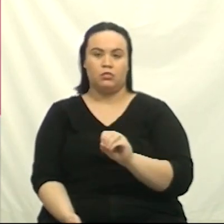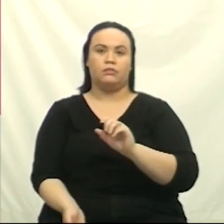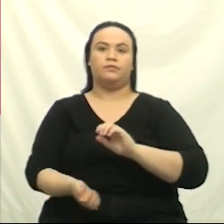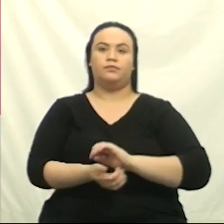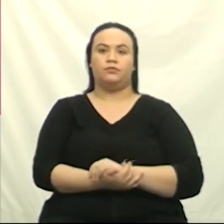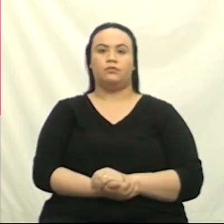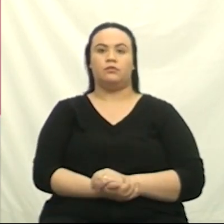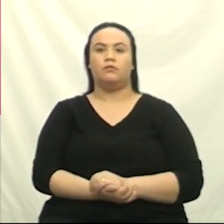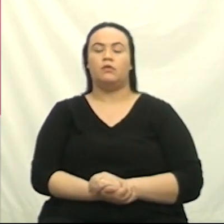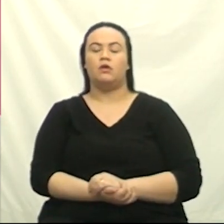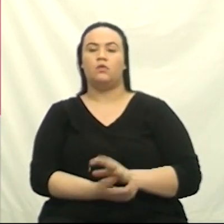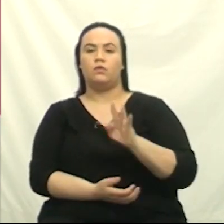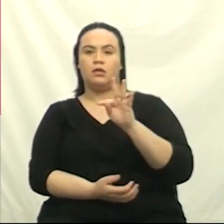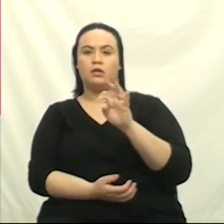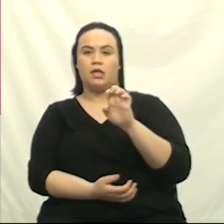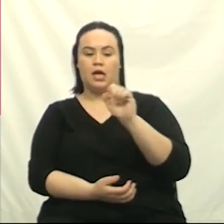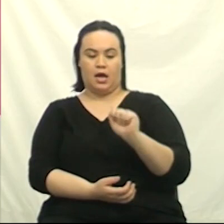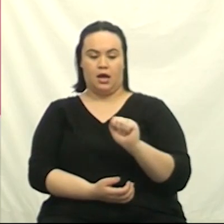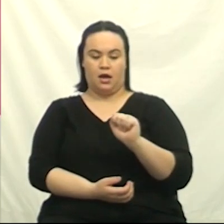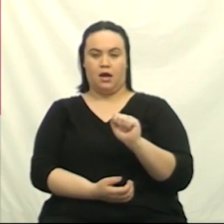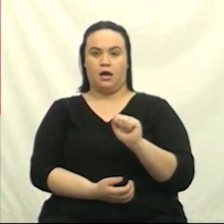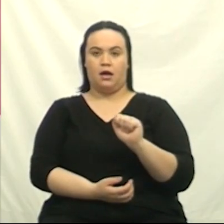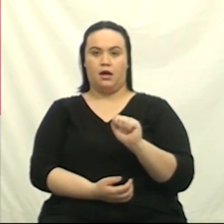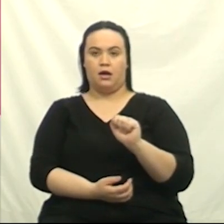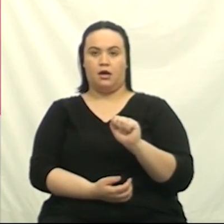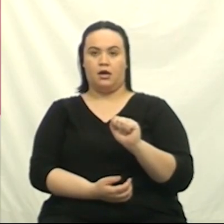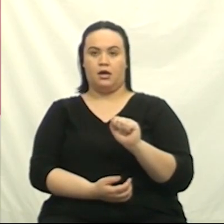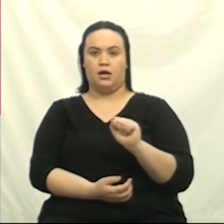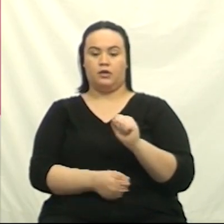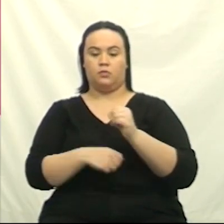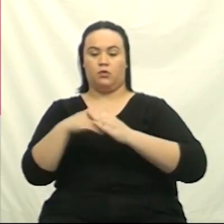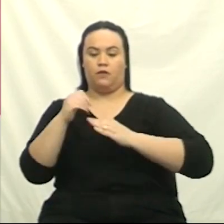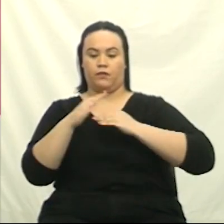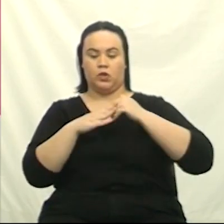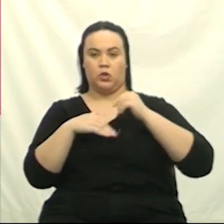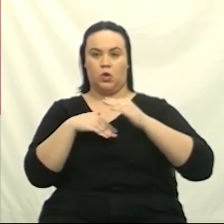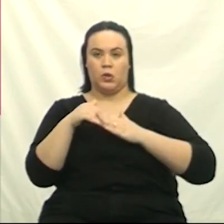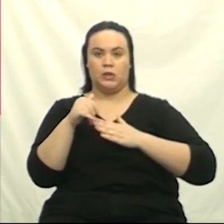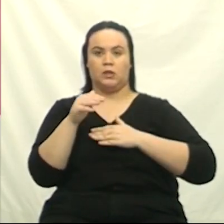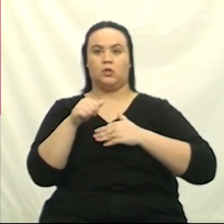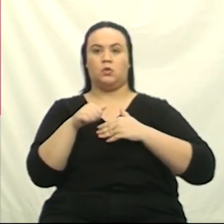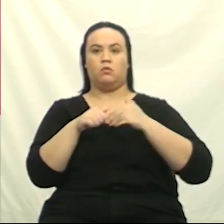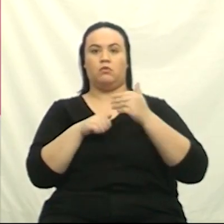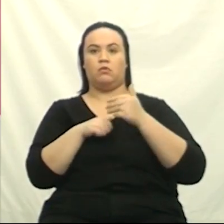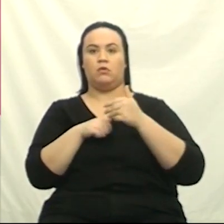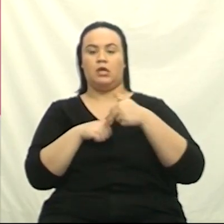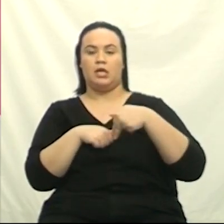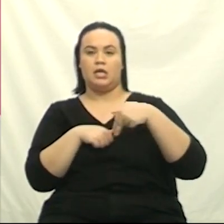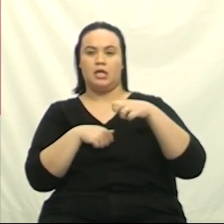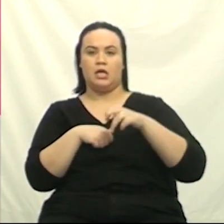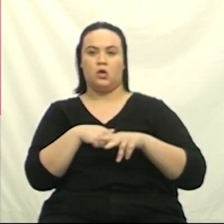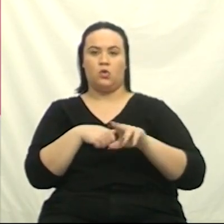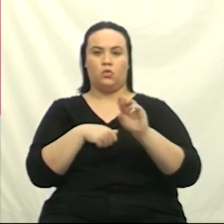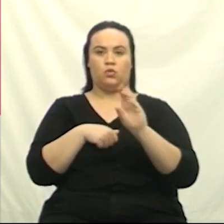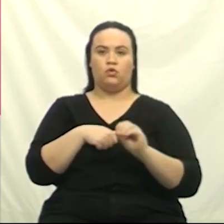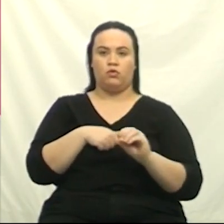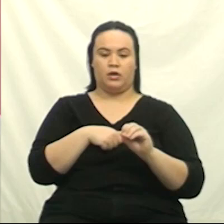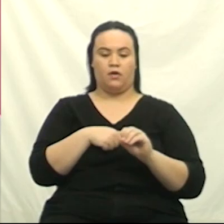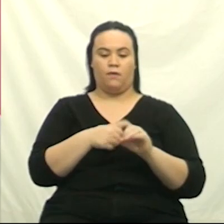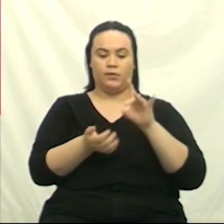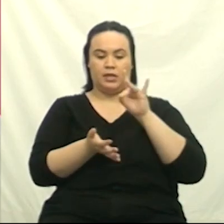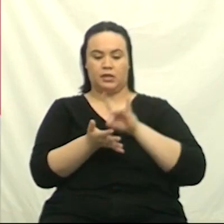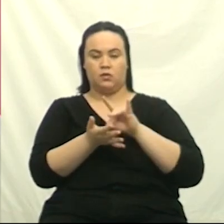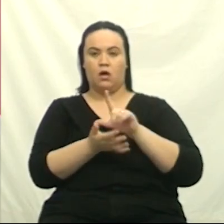do TEA é os profissionais com especialidade os neuropediatras que fecham o laudo